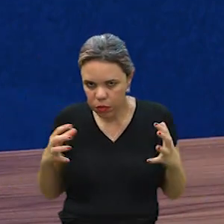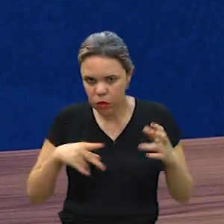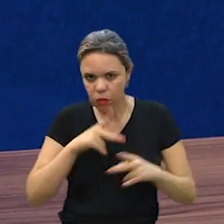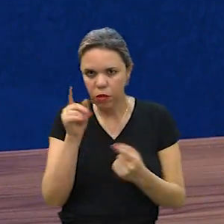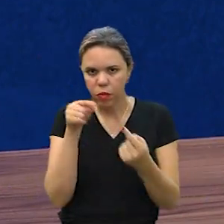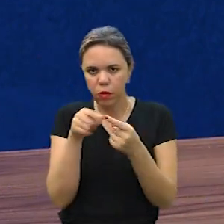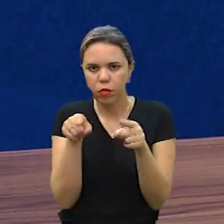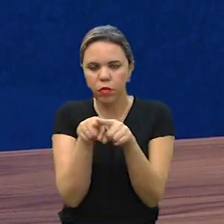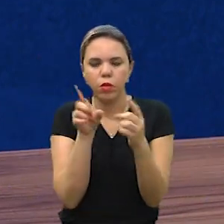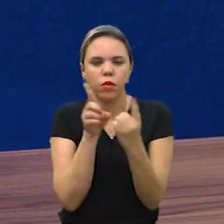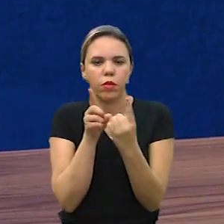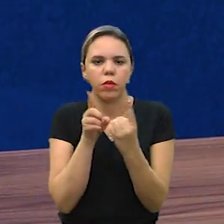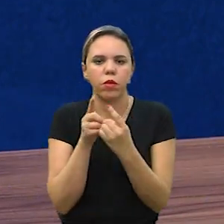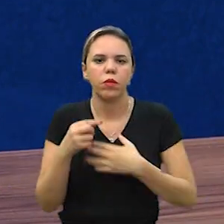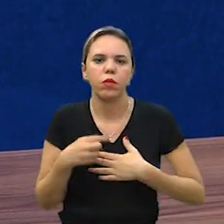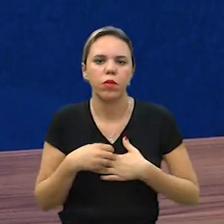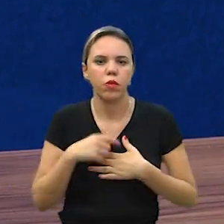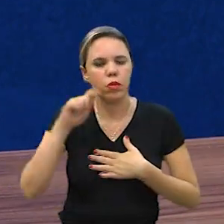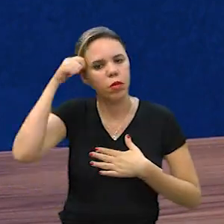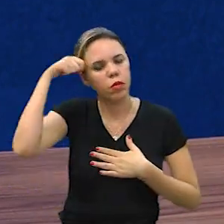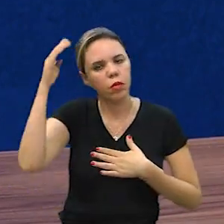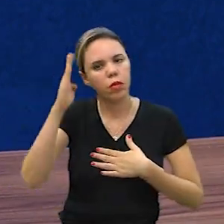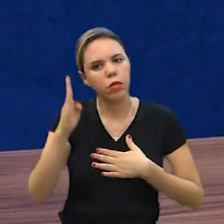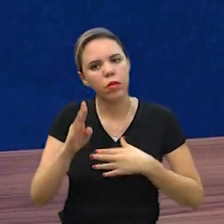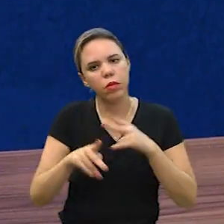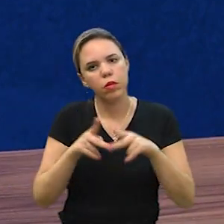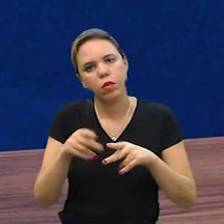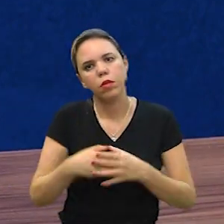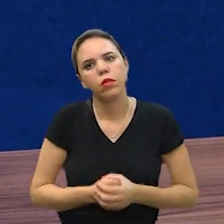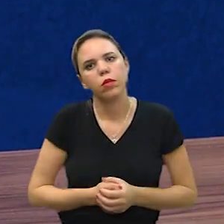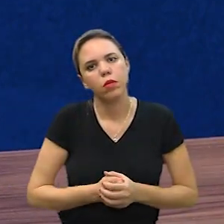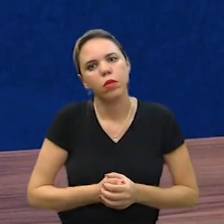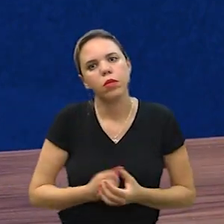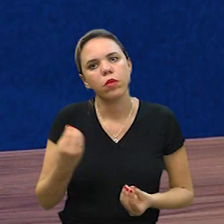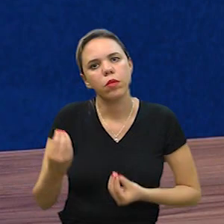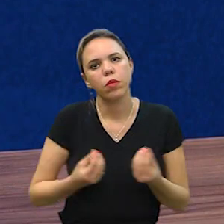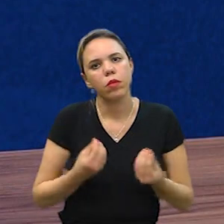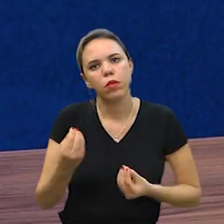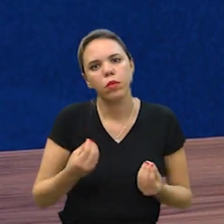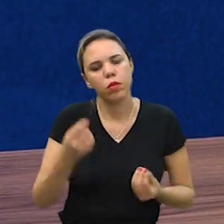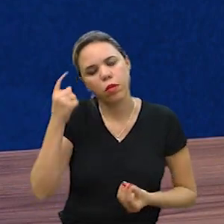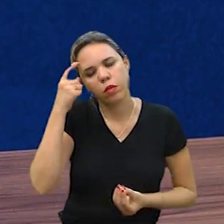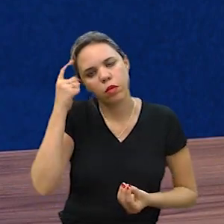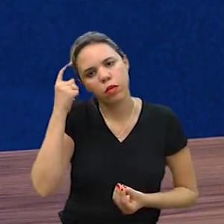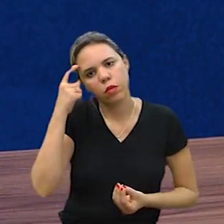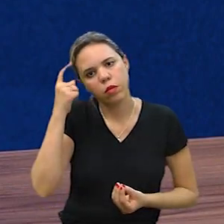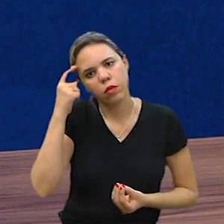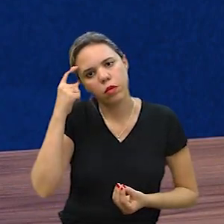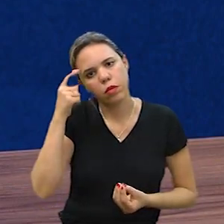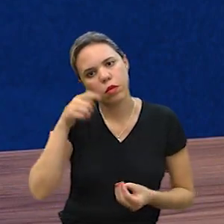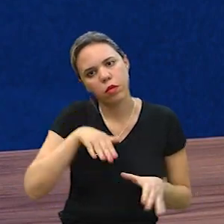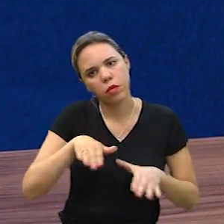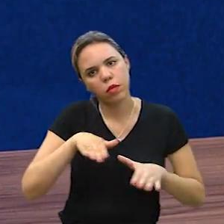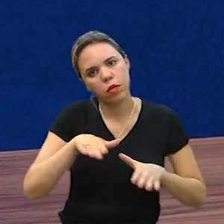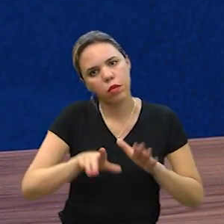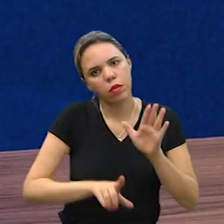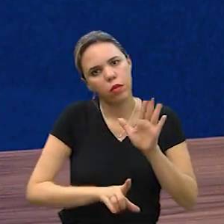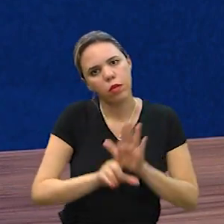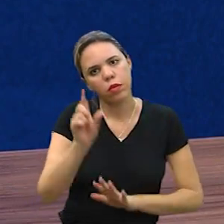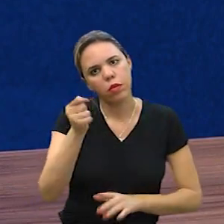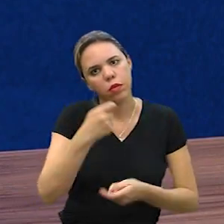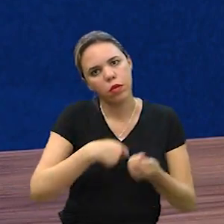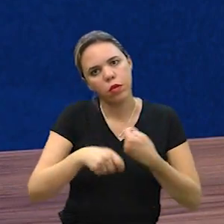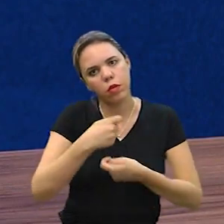um público-alvo também afro-brasileiro. E como que a gente pode pensar em